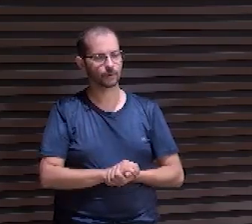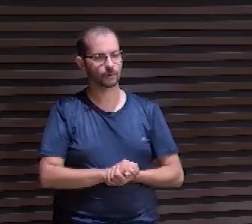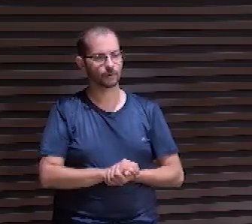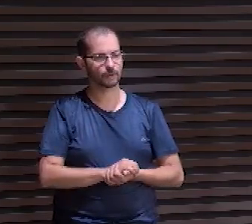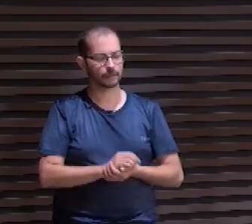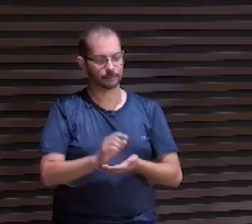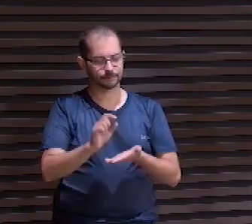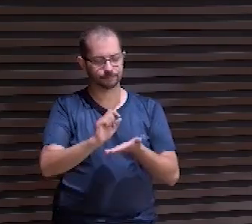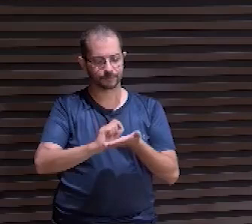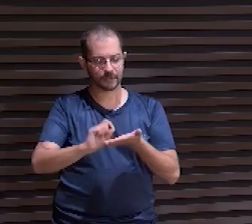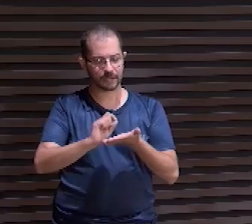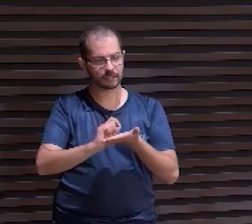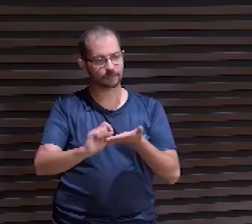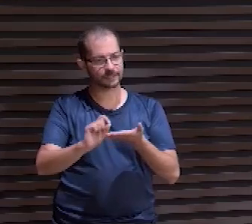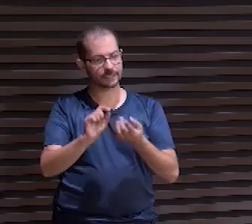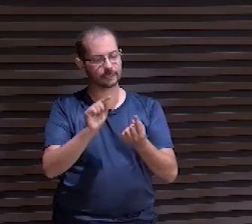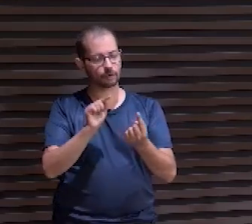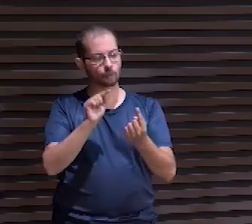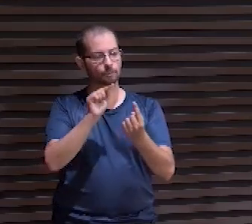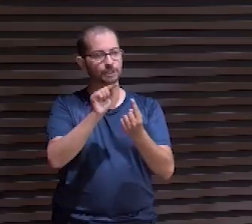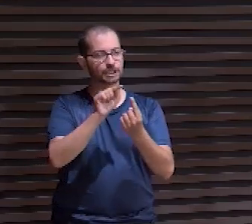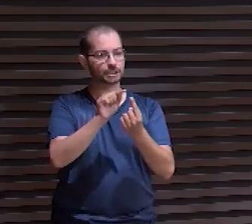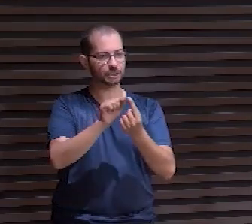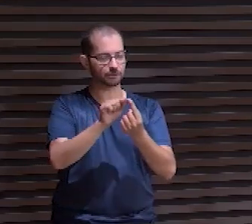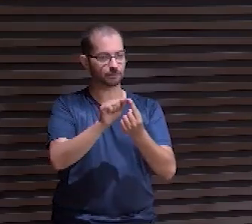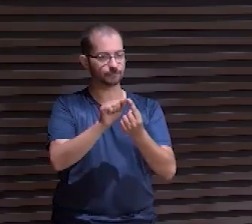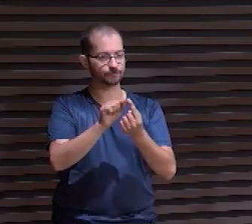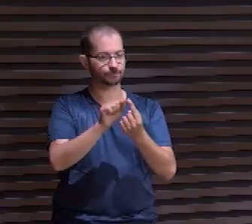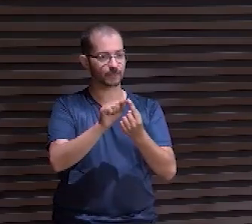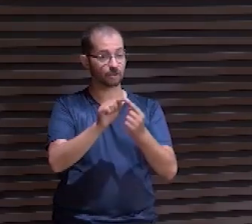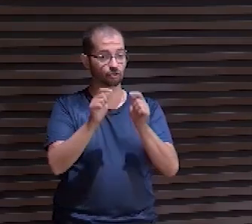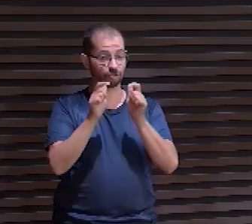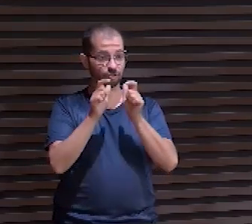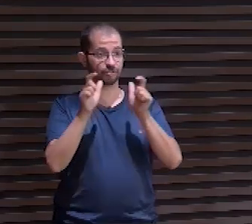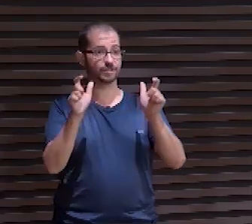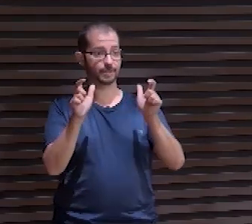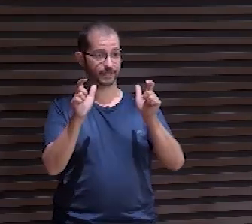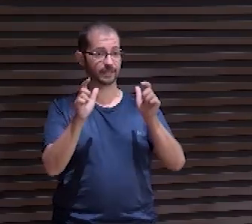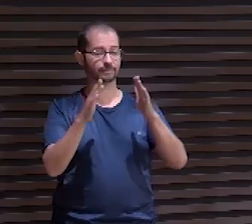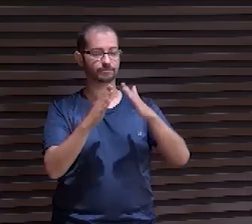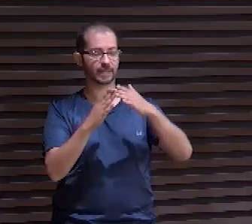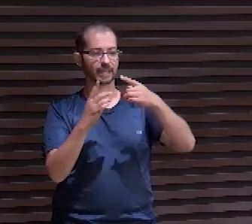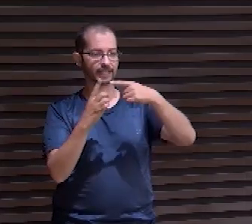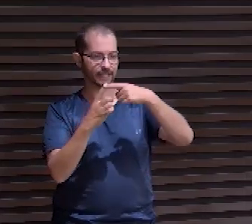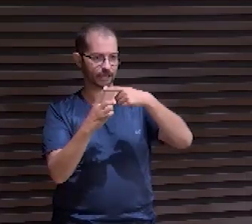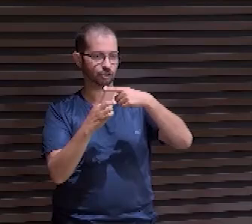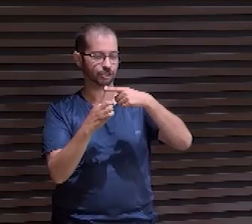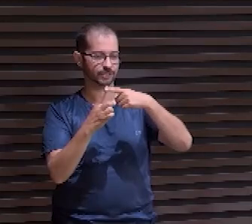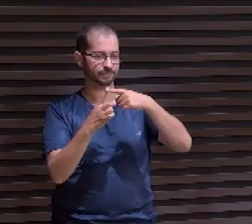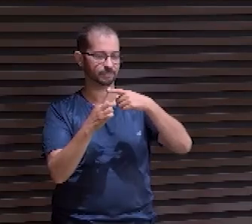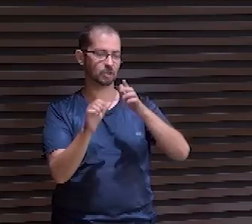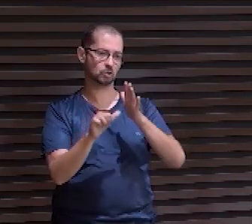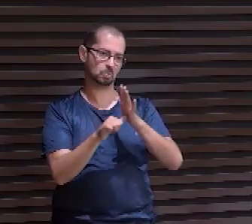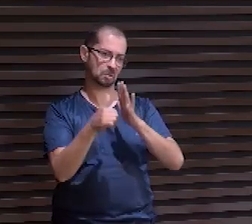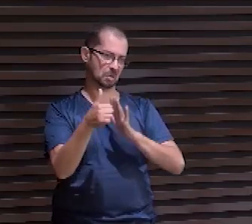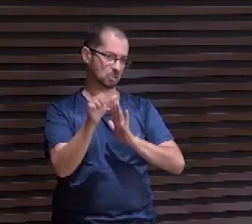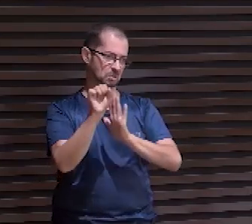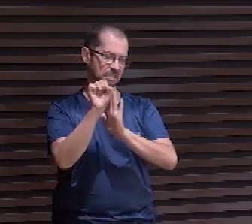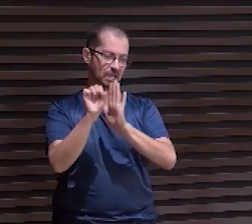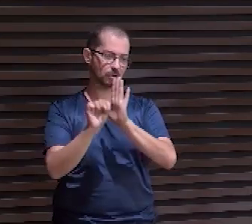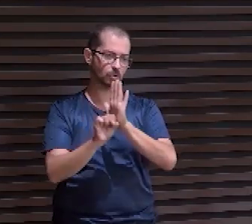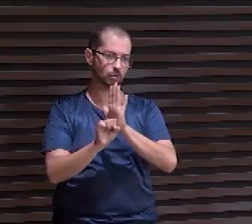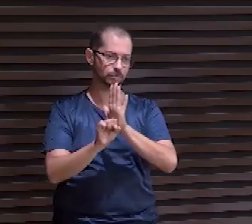despertar a igreja do primeiro século, a igreja